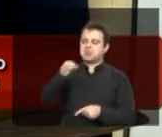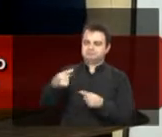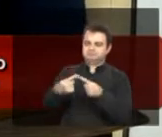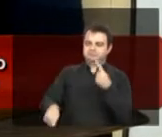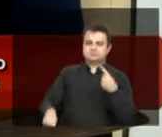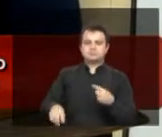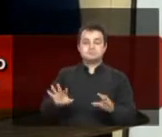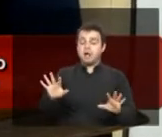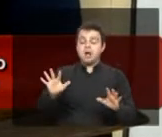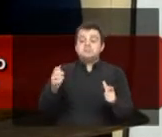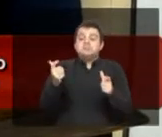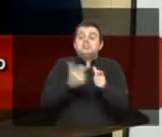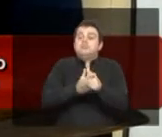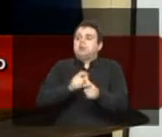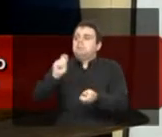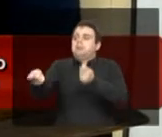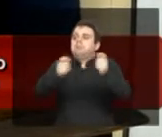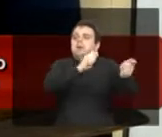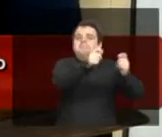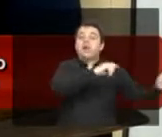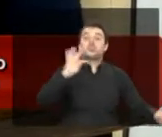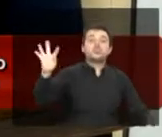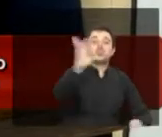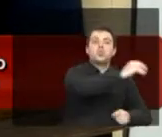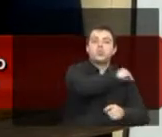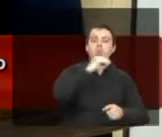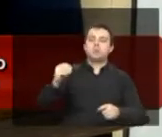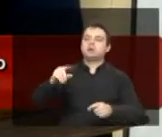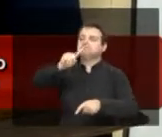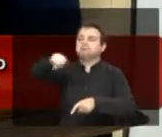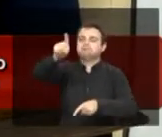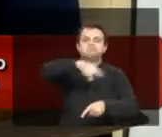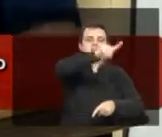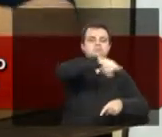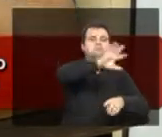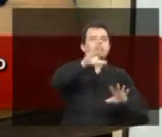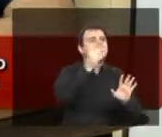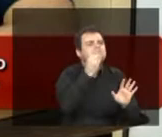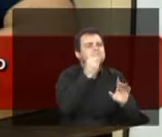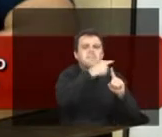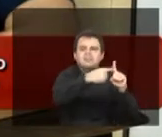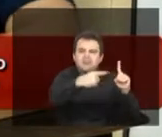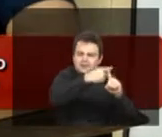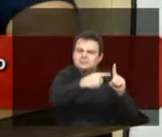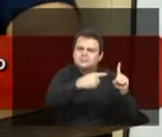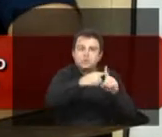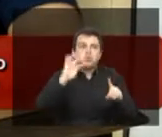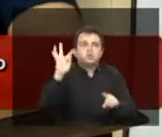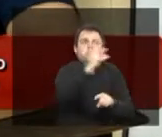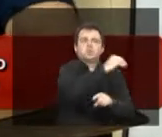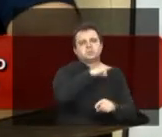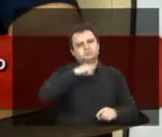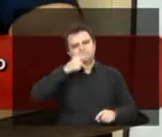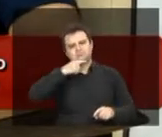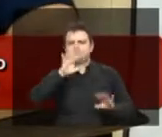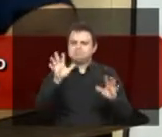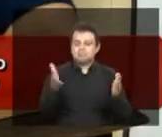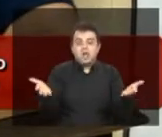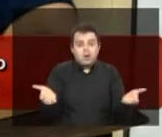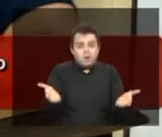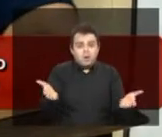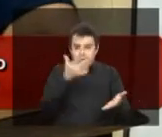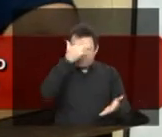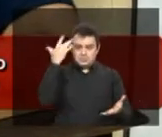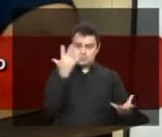não dá para pagar todas as dívidas, perdoar, mas pelo menos metade. Porque tem muita gente que nesse exato momento que